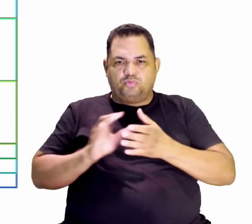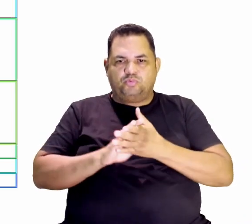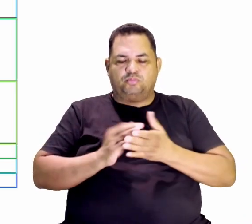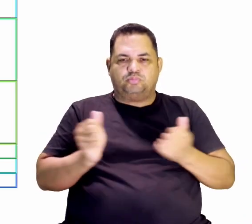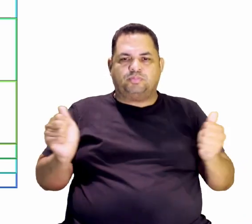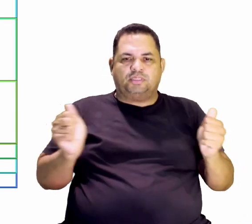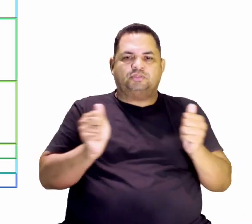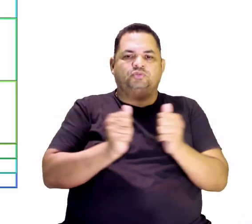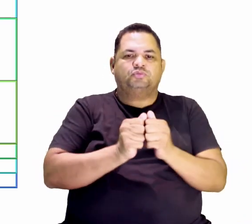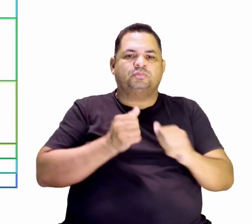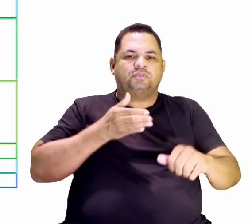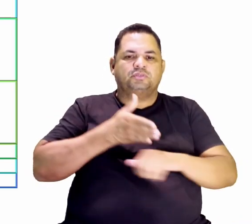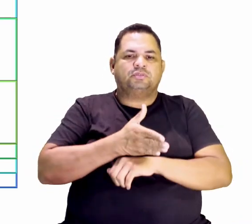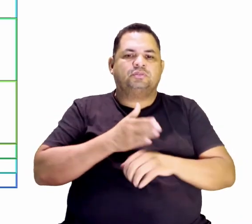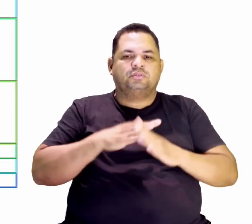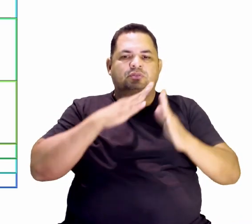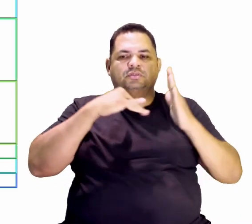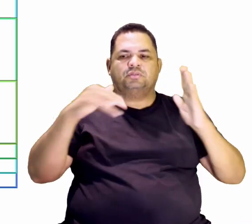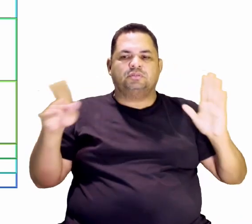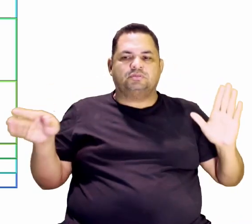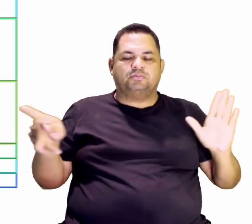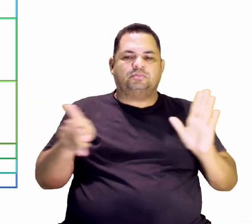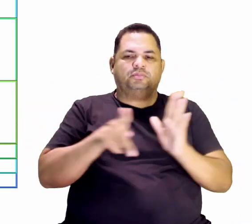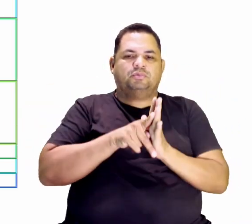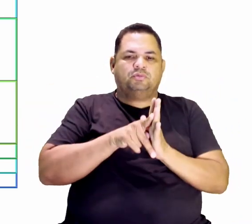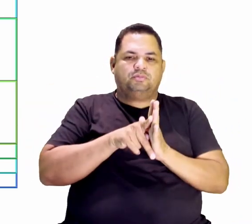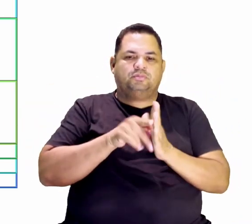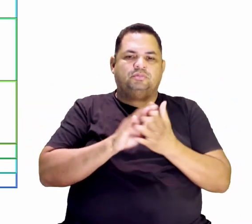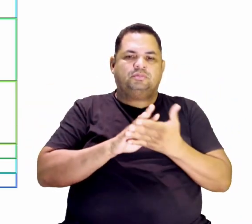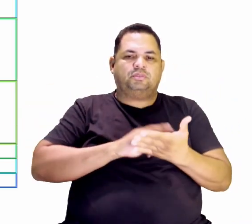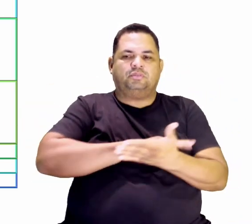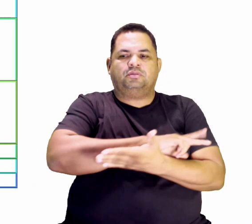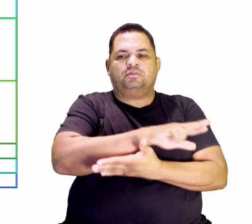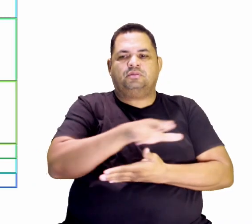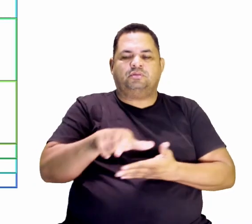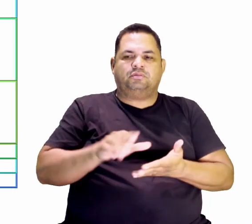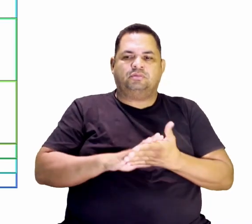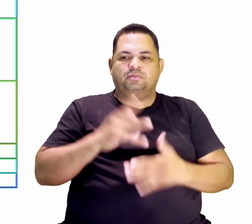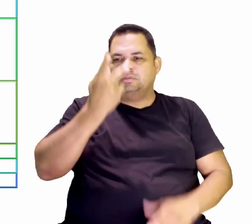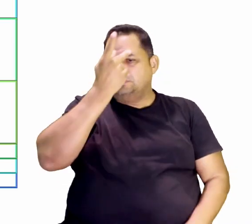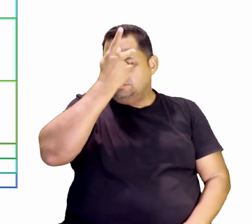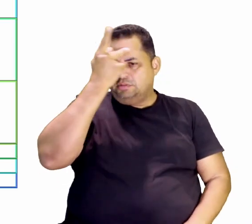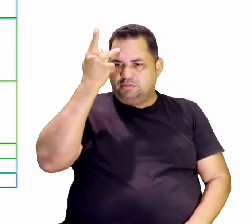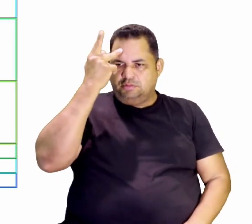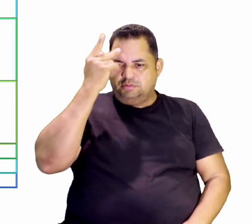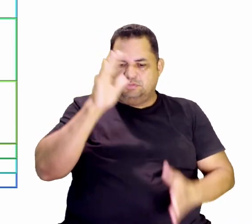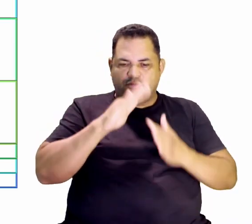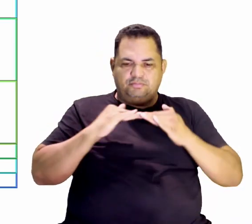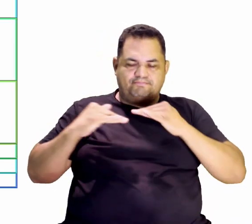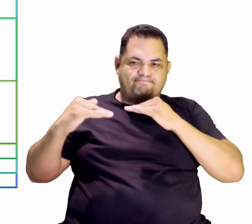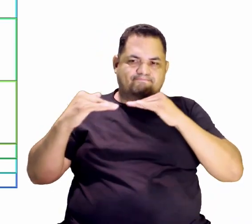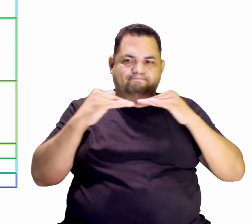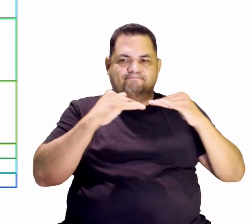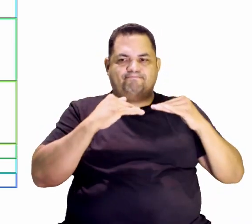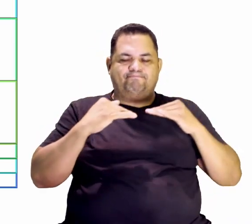ainda a estética própria desses grupos e a diversidade, né? Os padrões aí